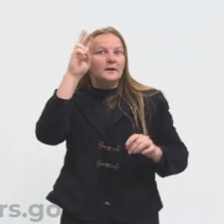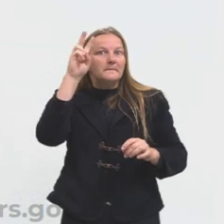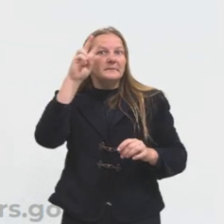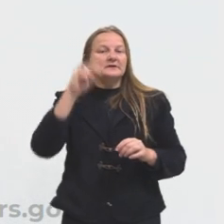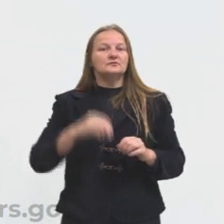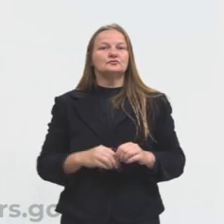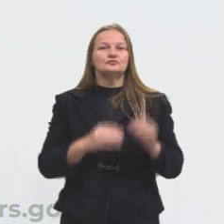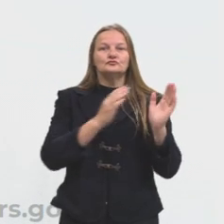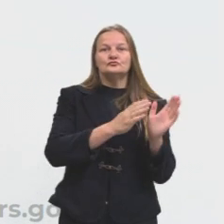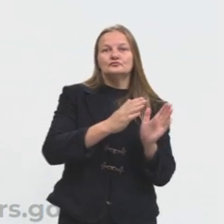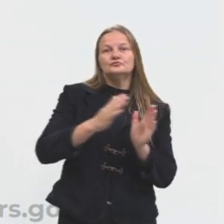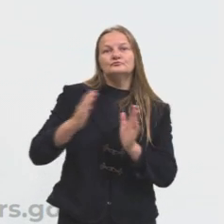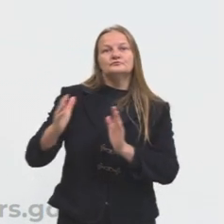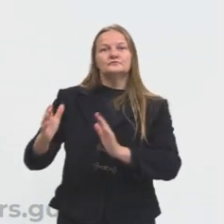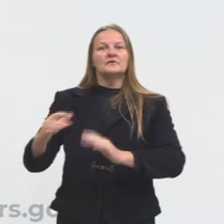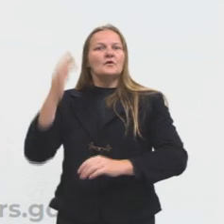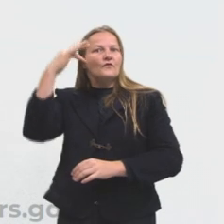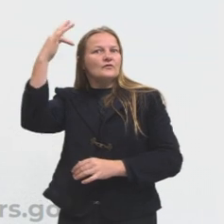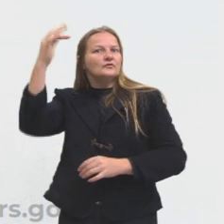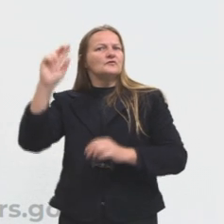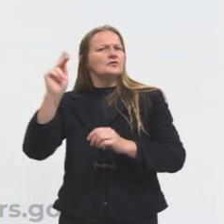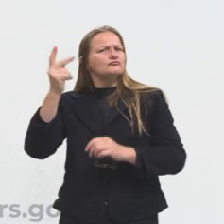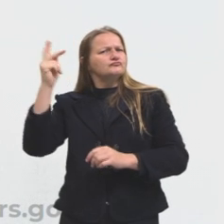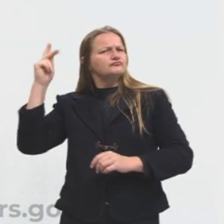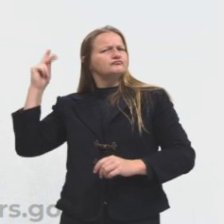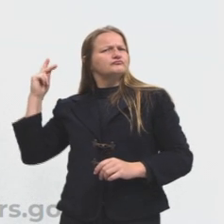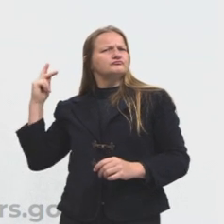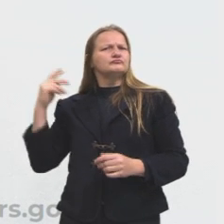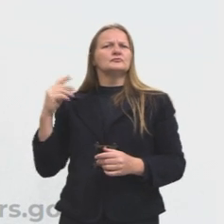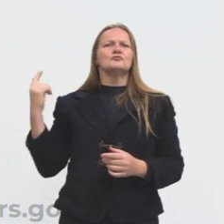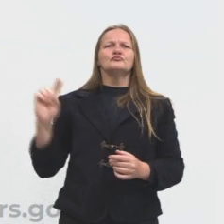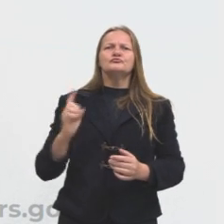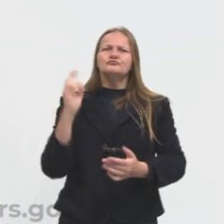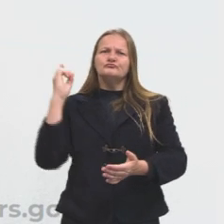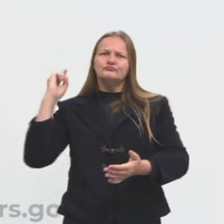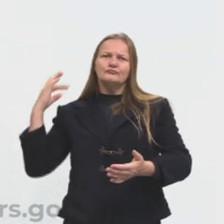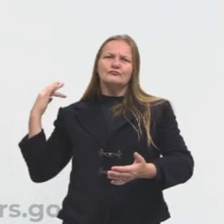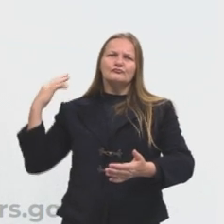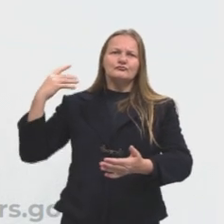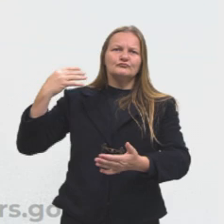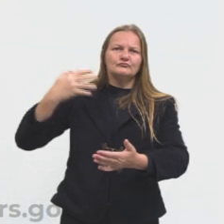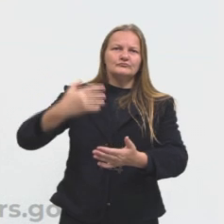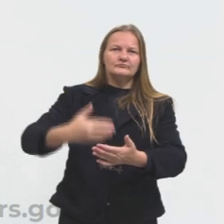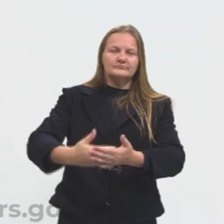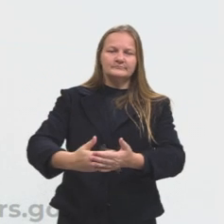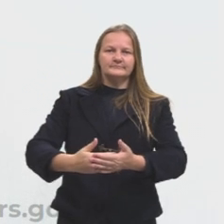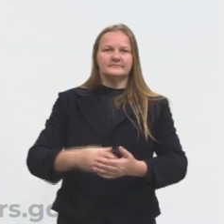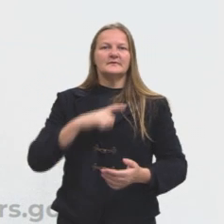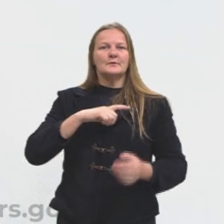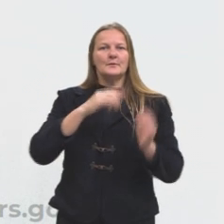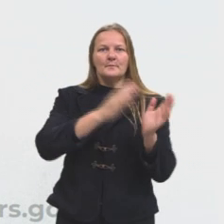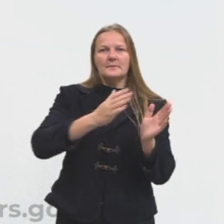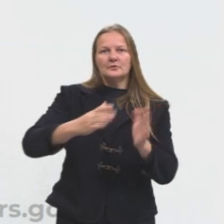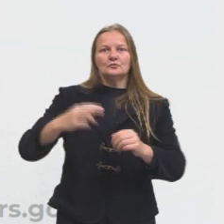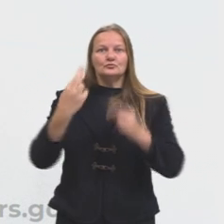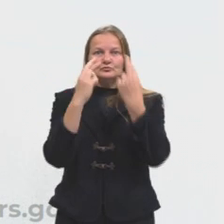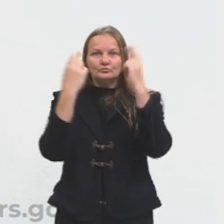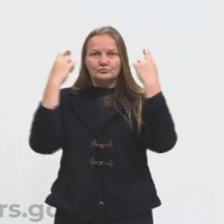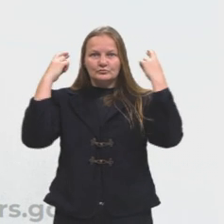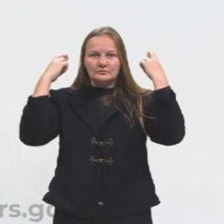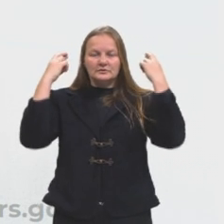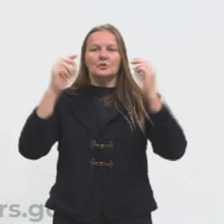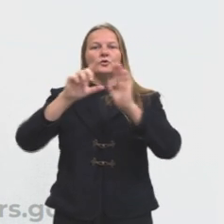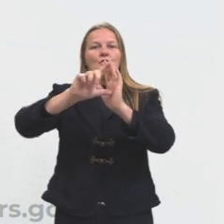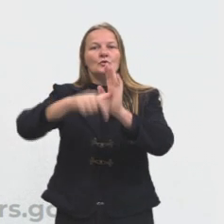algumas coisas dos períodos da filosofia desprezo da história na a história então mais ou menos essa dívida na o período grego